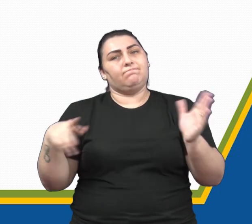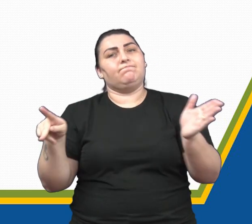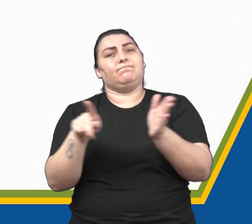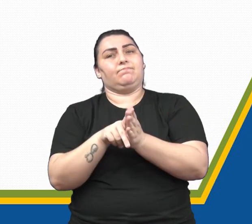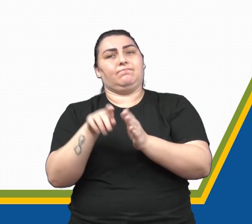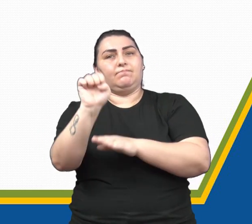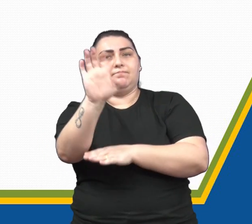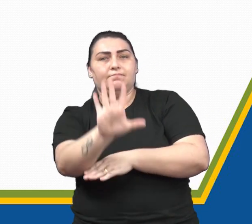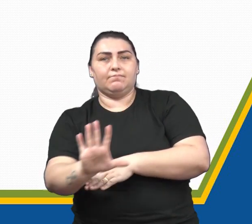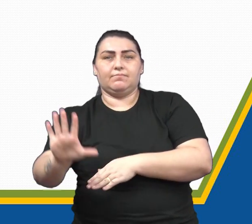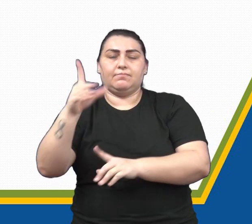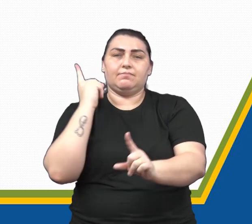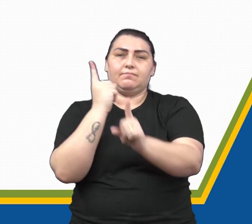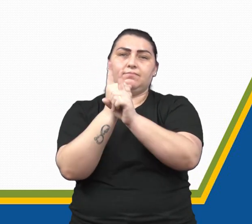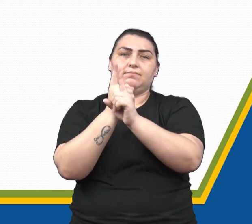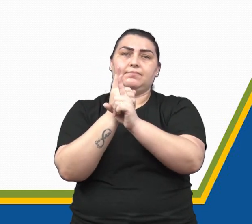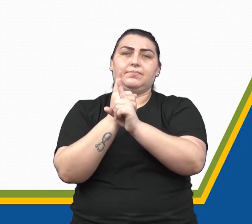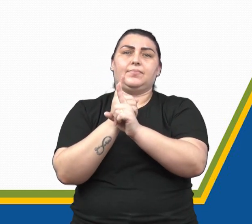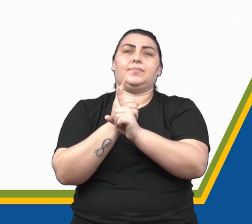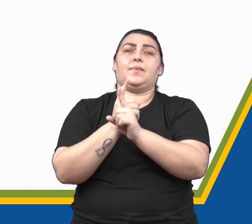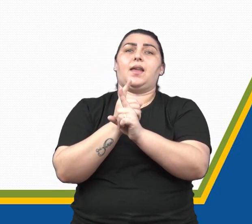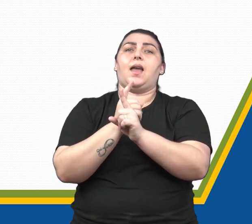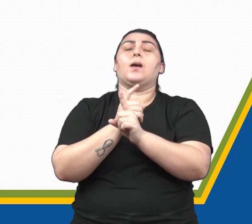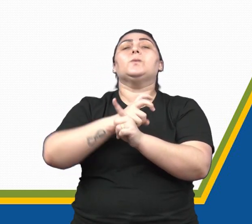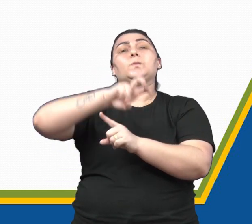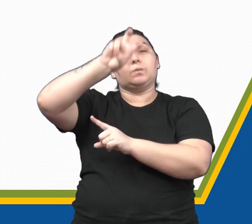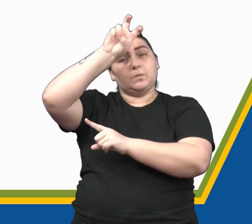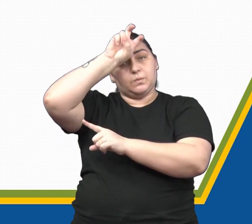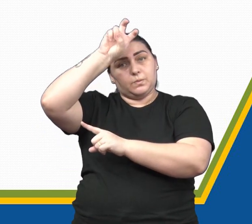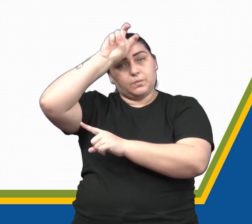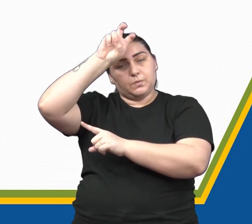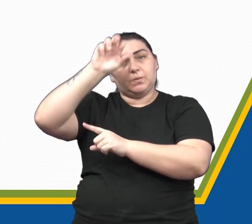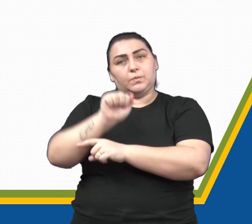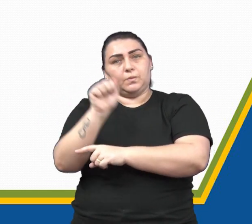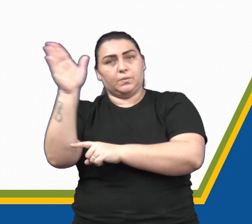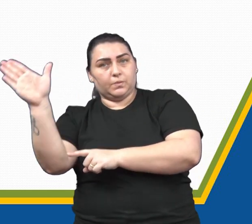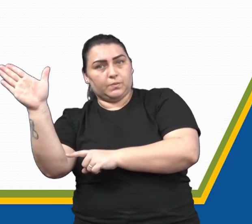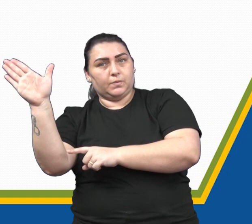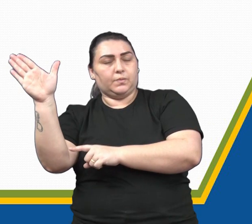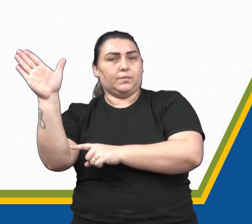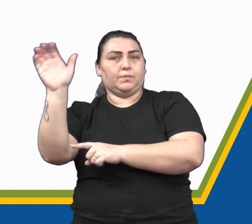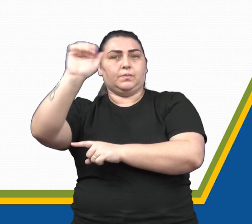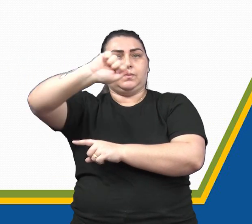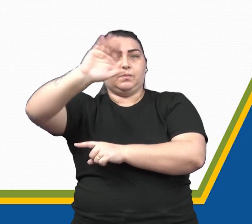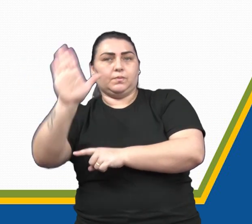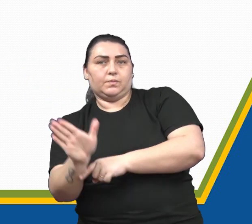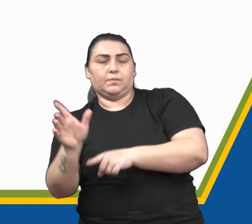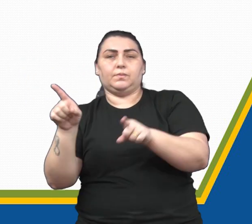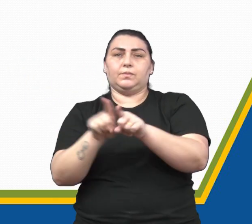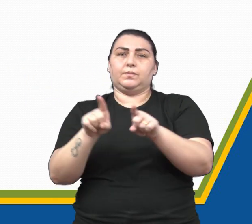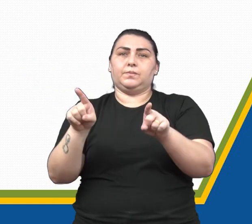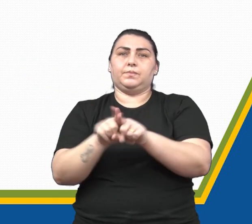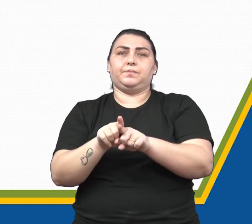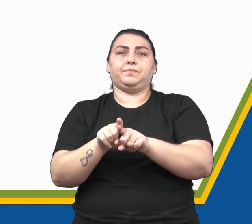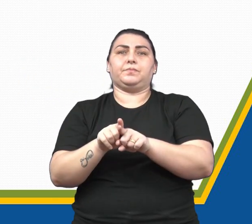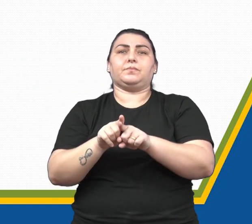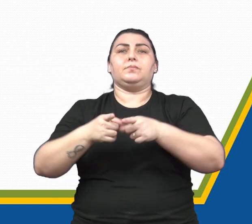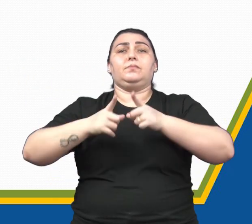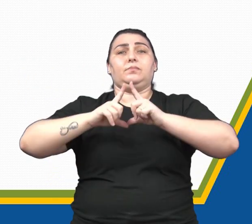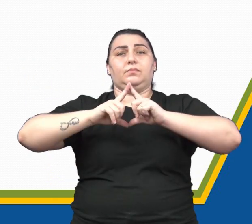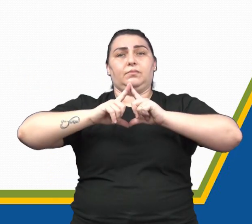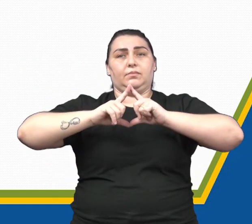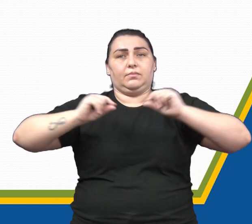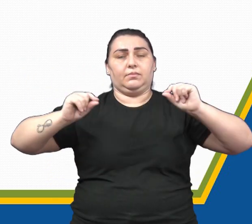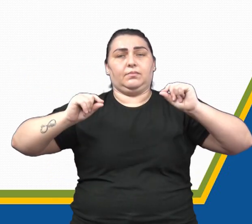Na Europa, encontramos parte do Egito, que também é asiático, e outra parte é africano, Israel, Líbano, Síria